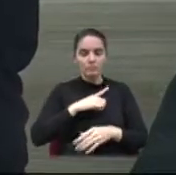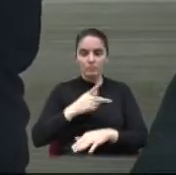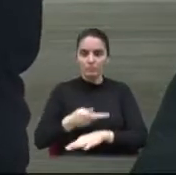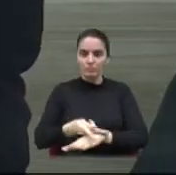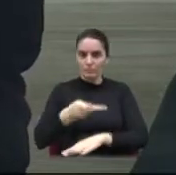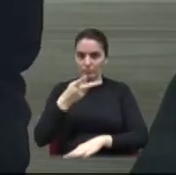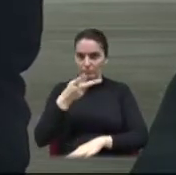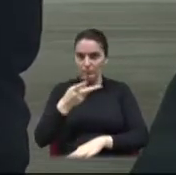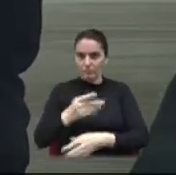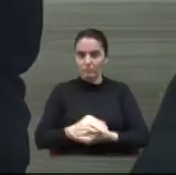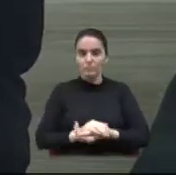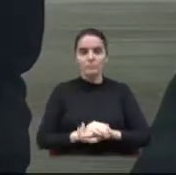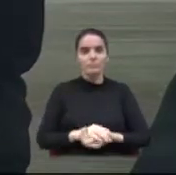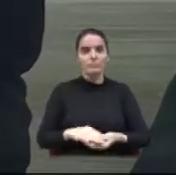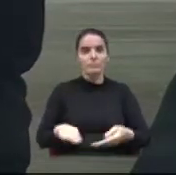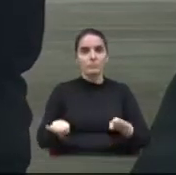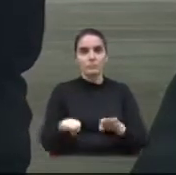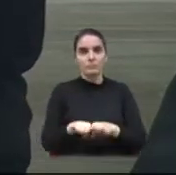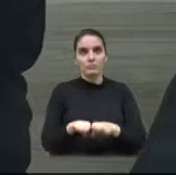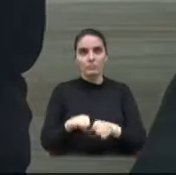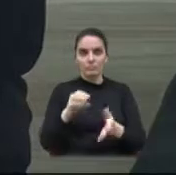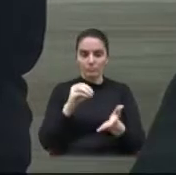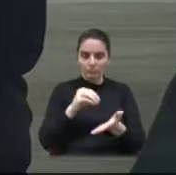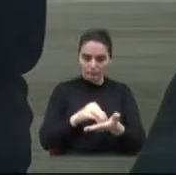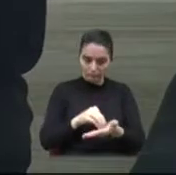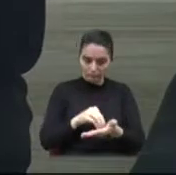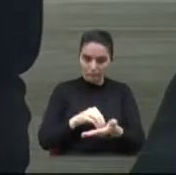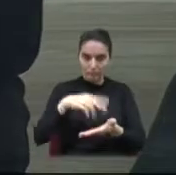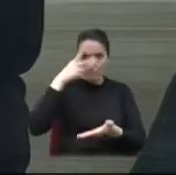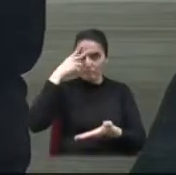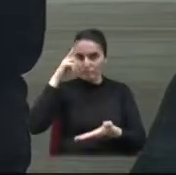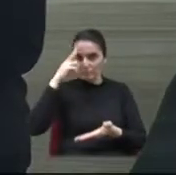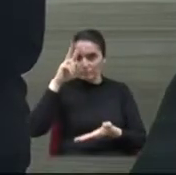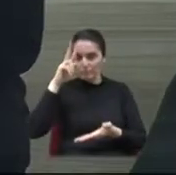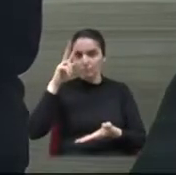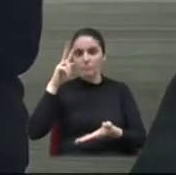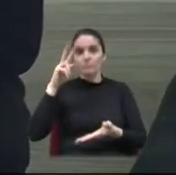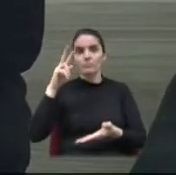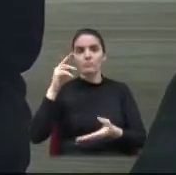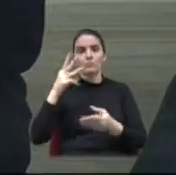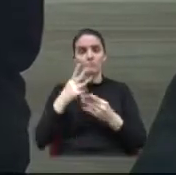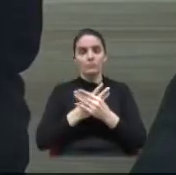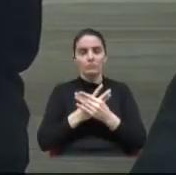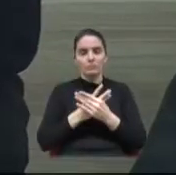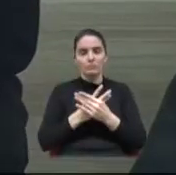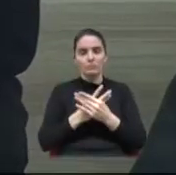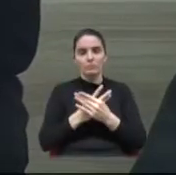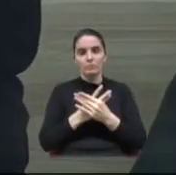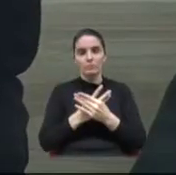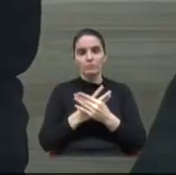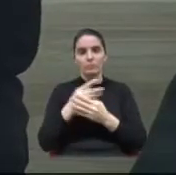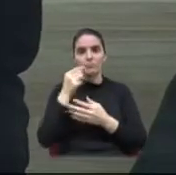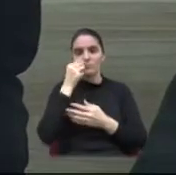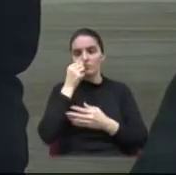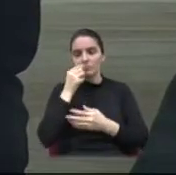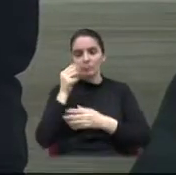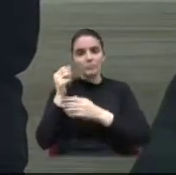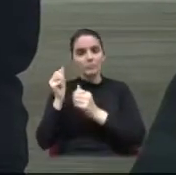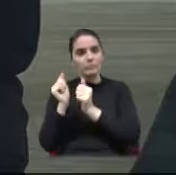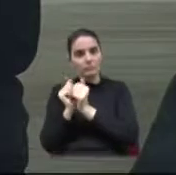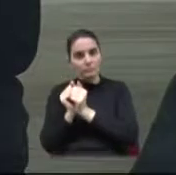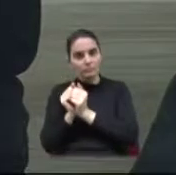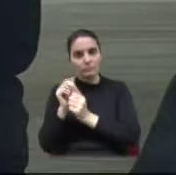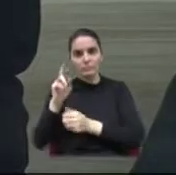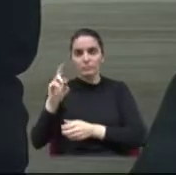mas deixa registrado nos anais dessa casa seu nome ao lado do grande doutor Roberto